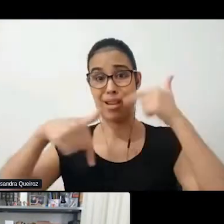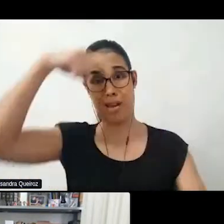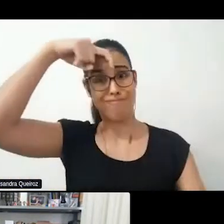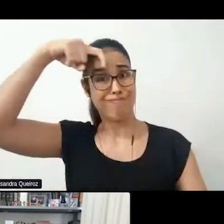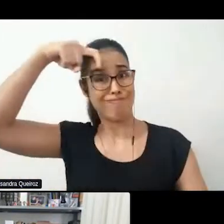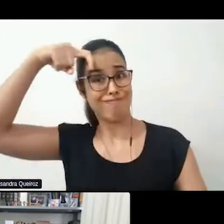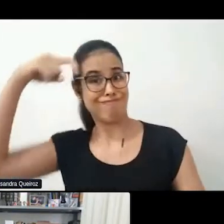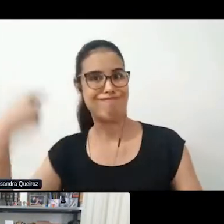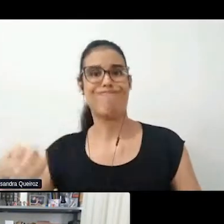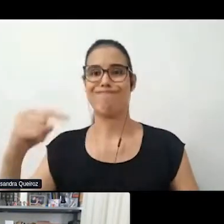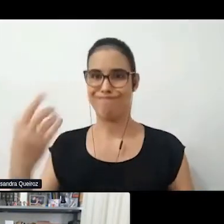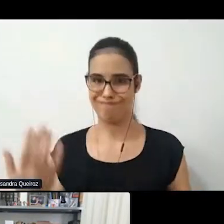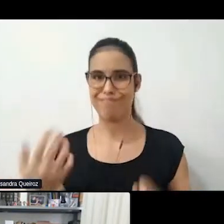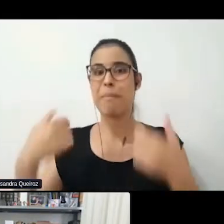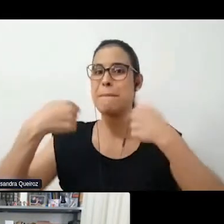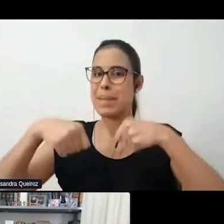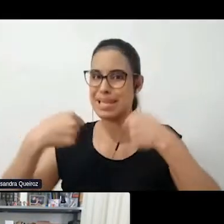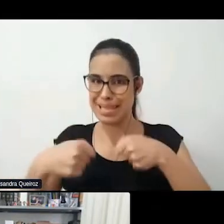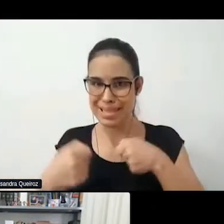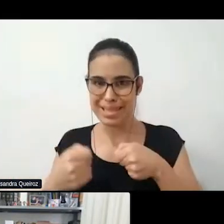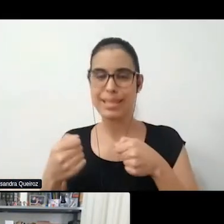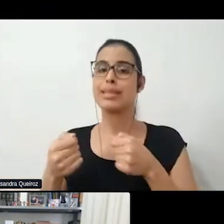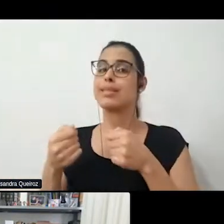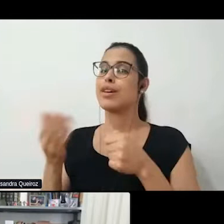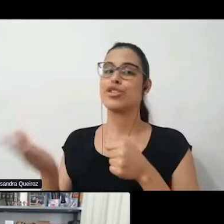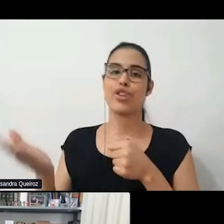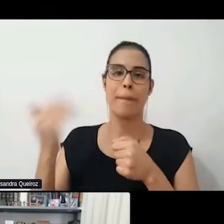evangelismo, que você tem que ir ali pegar na mão e ajudar e tal,